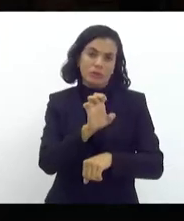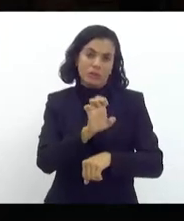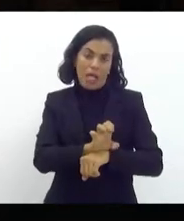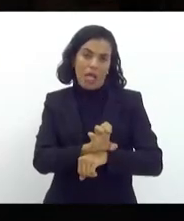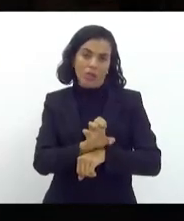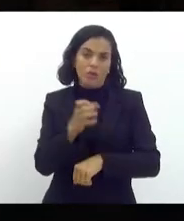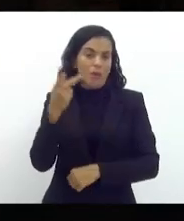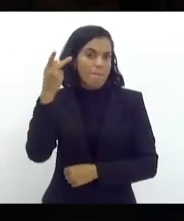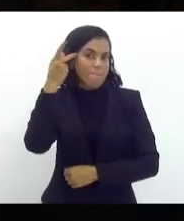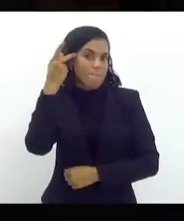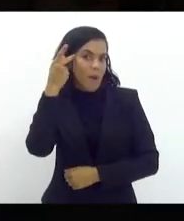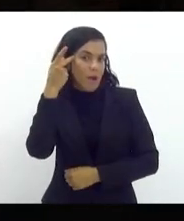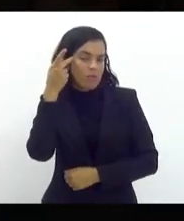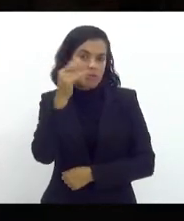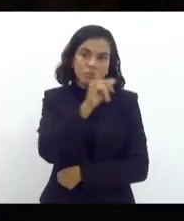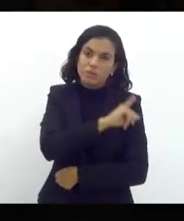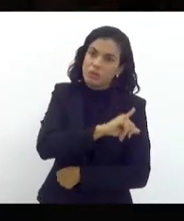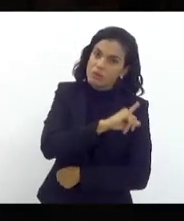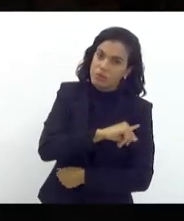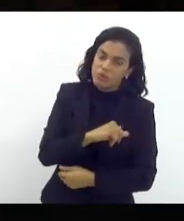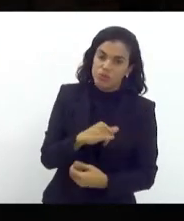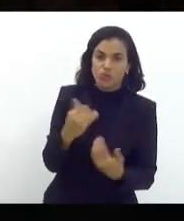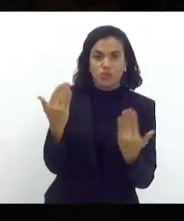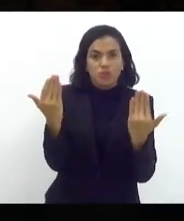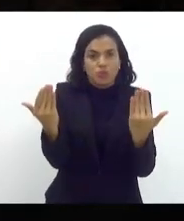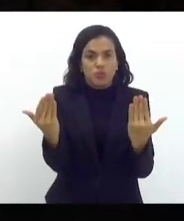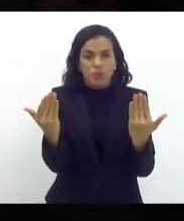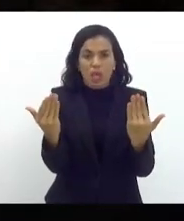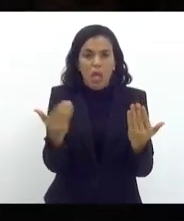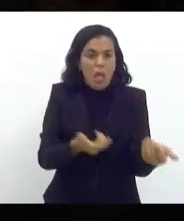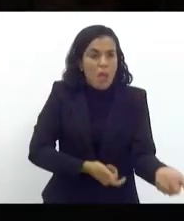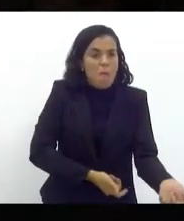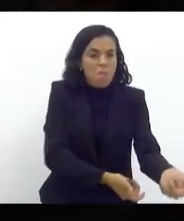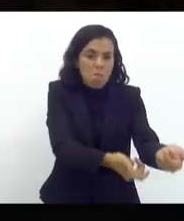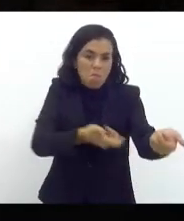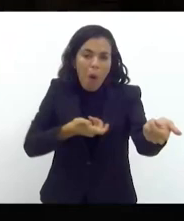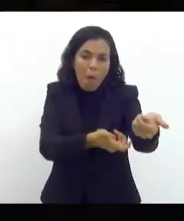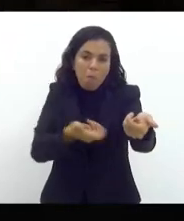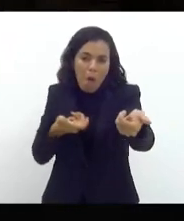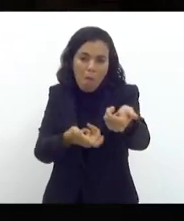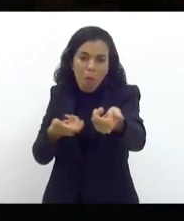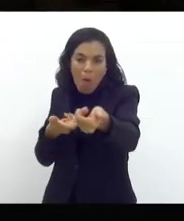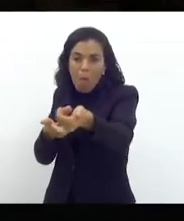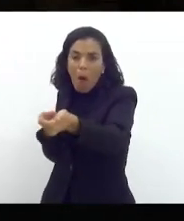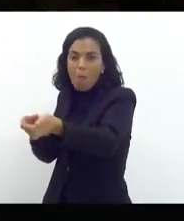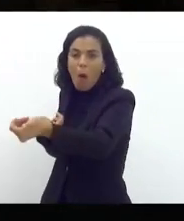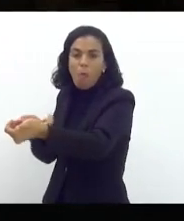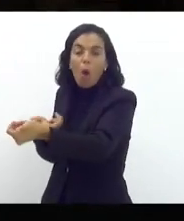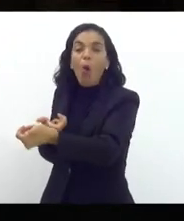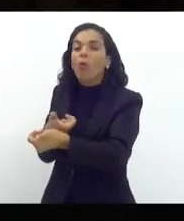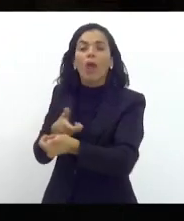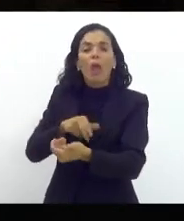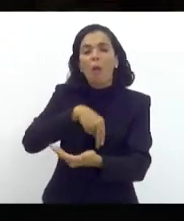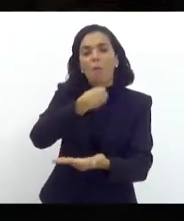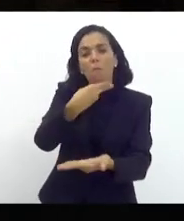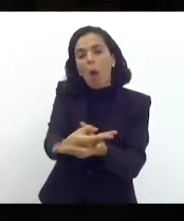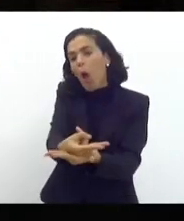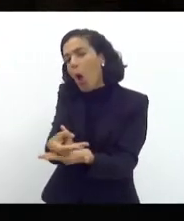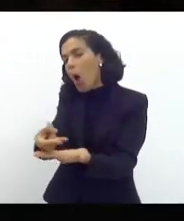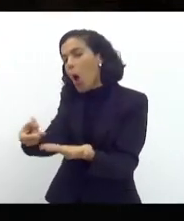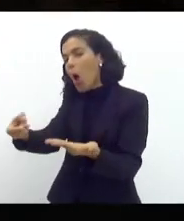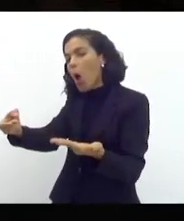como São Paulo e Rio de Janeiro que protagonizaram ações policiais que deixaram corpos no chão